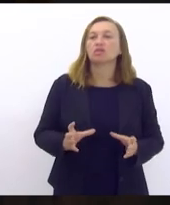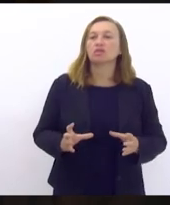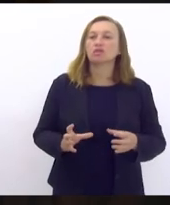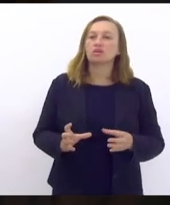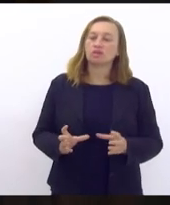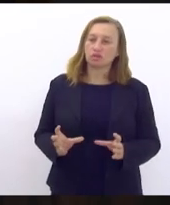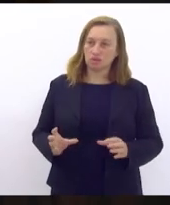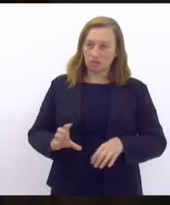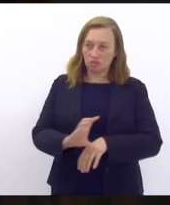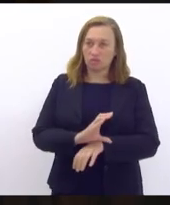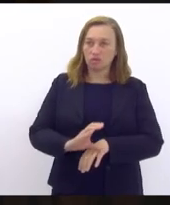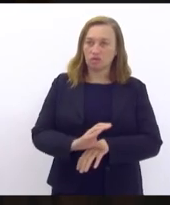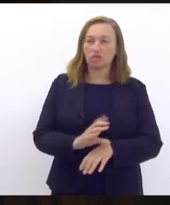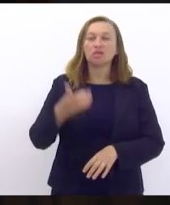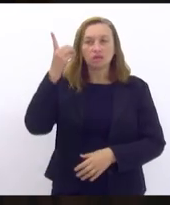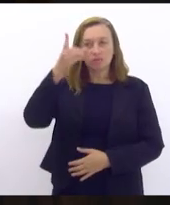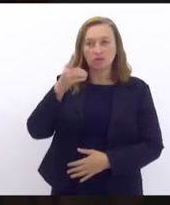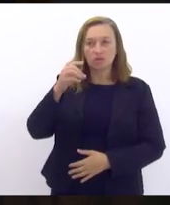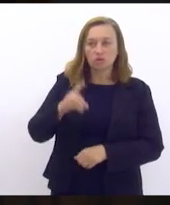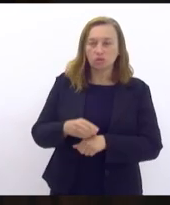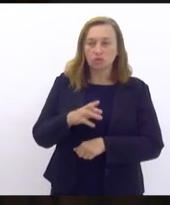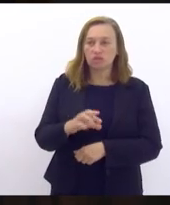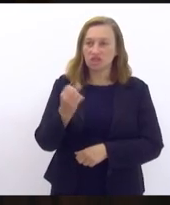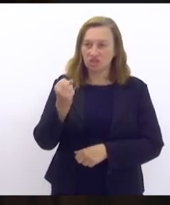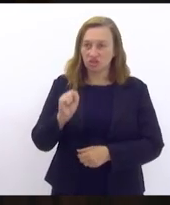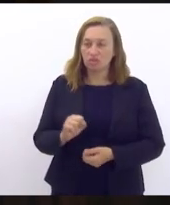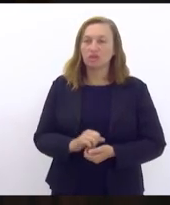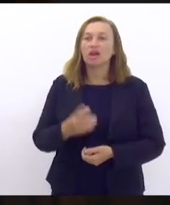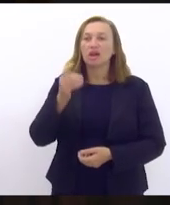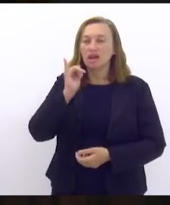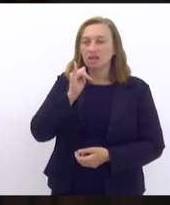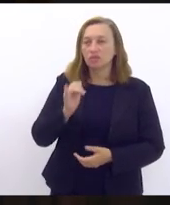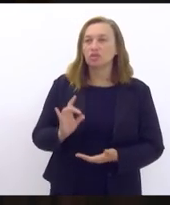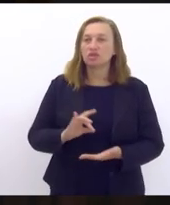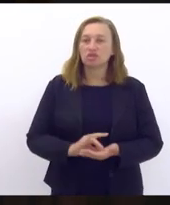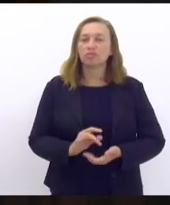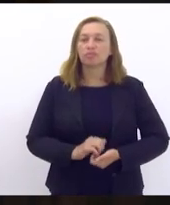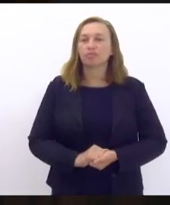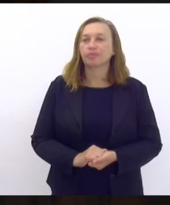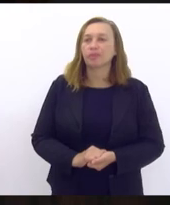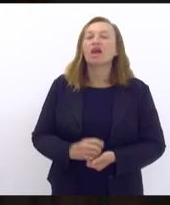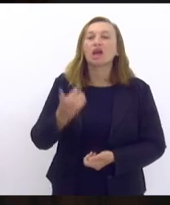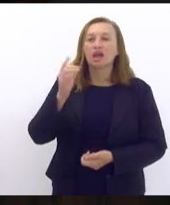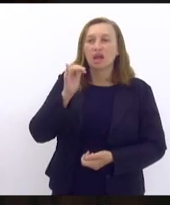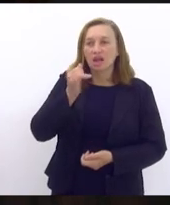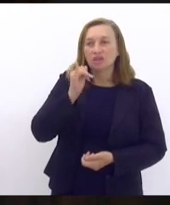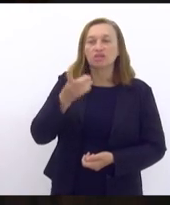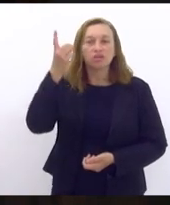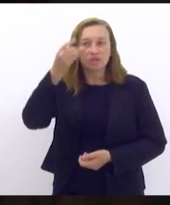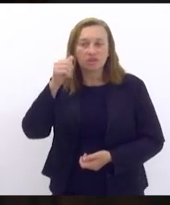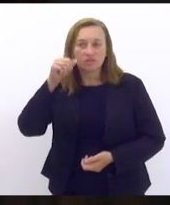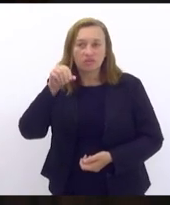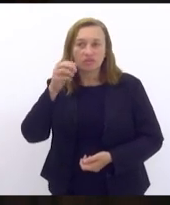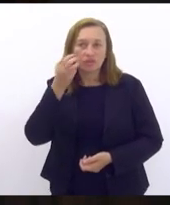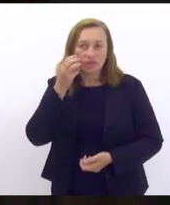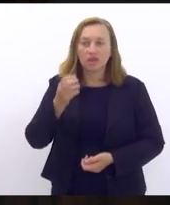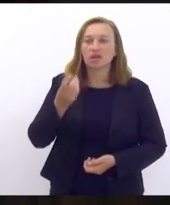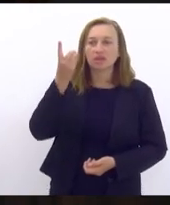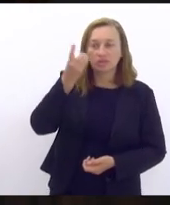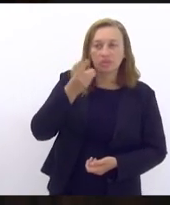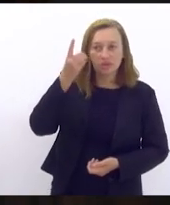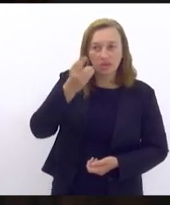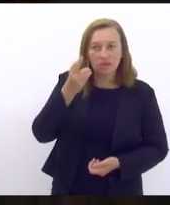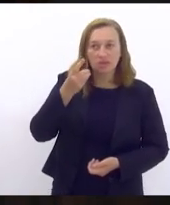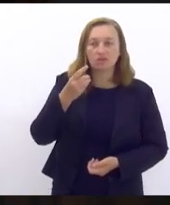pela constitucionalidade do deputado doutor Serginho, relator original. Relator, deputado Valdeir Carneiro, relator